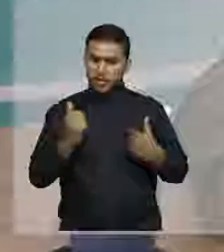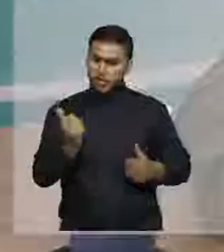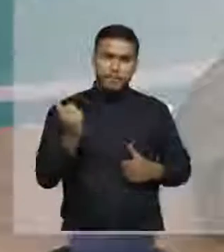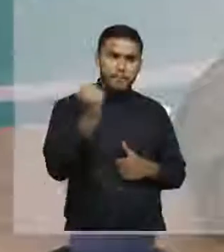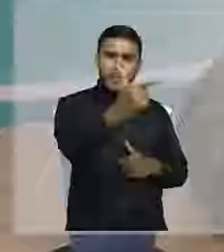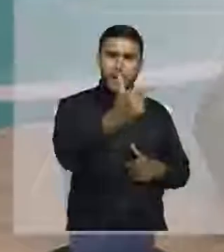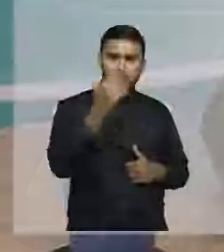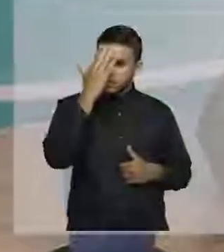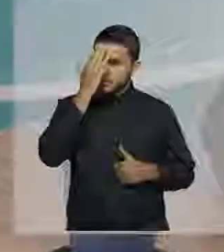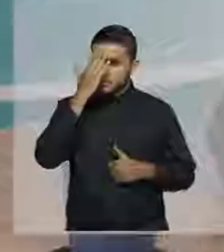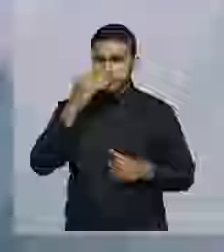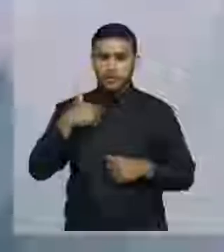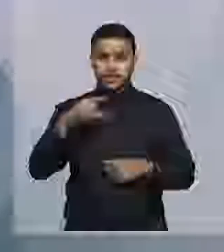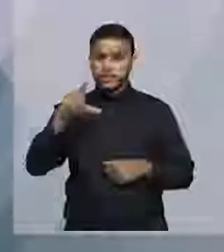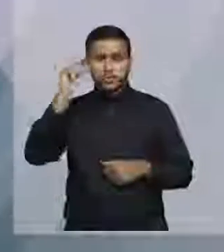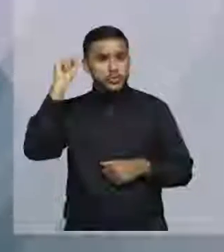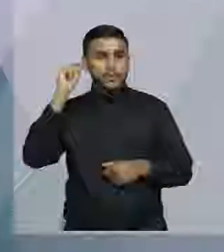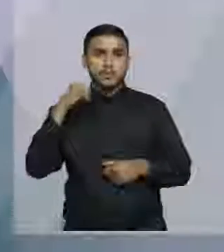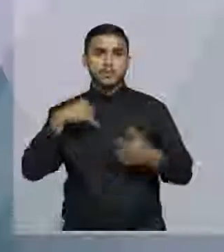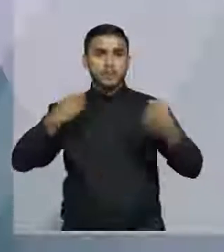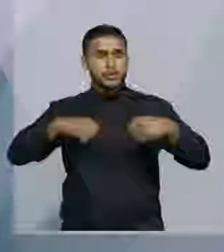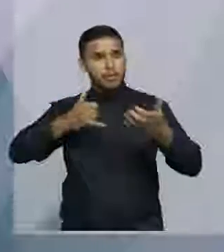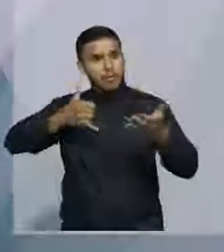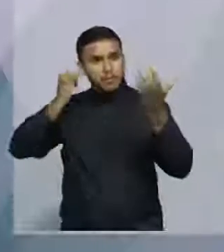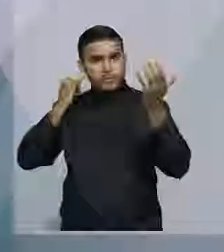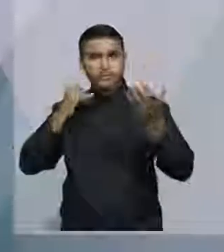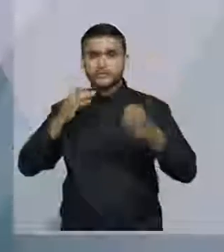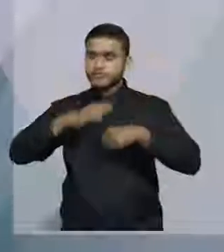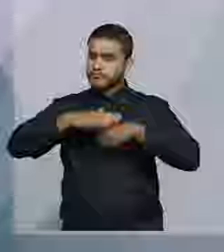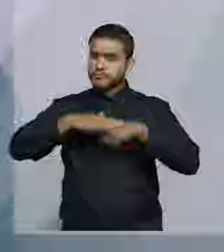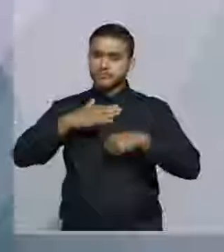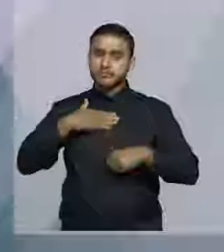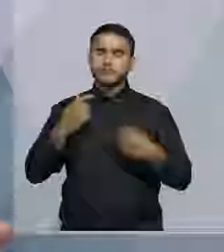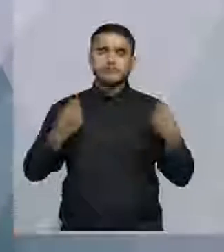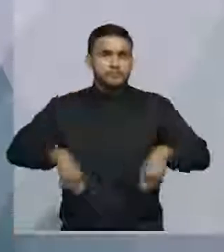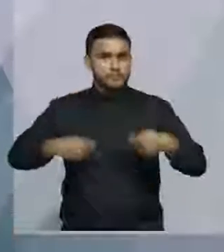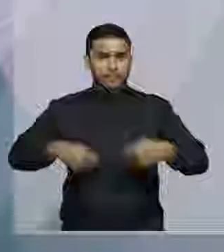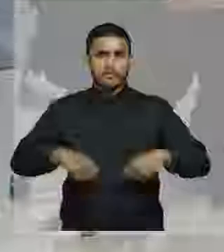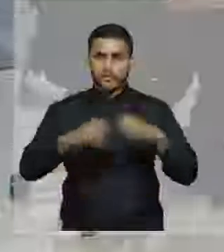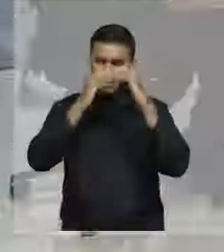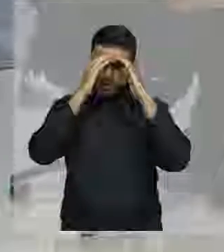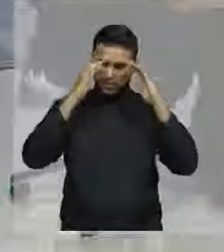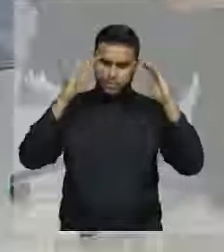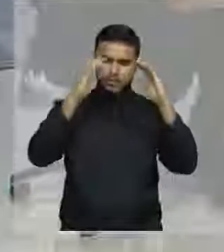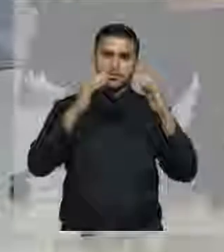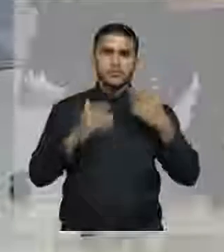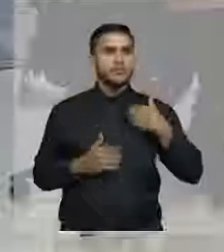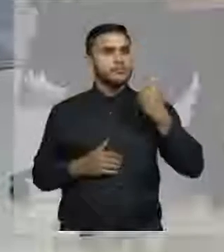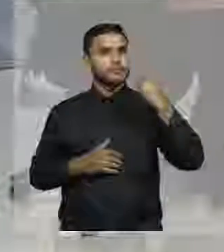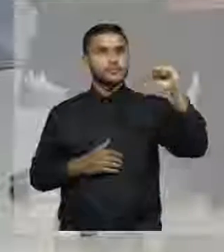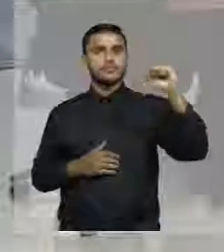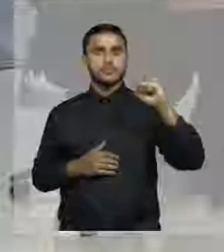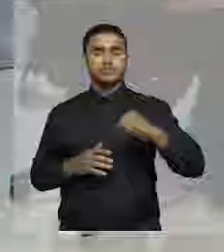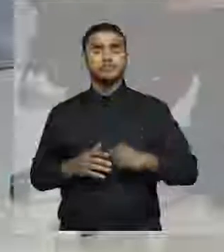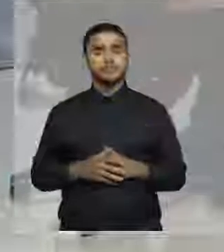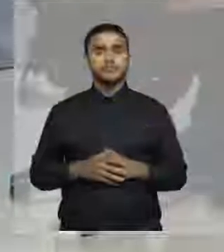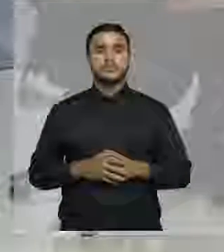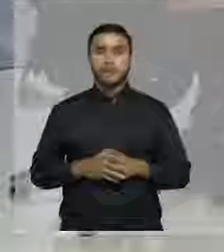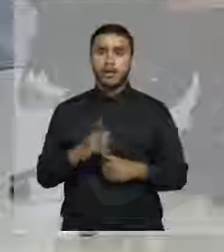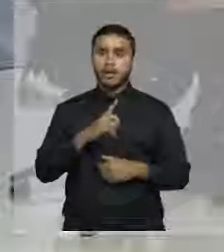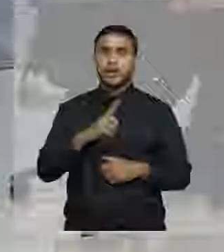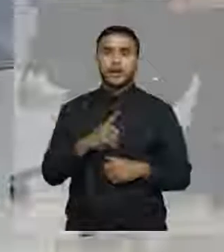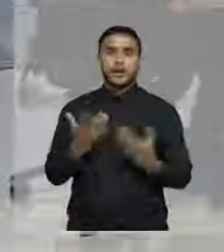de um bandido. Então, se você tem que optar, se é preciso optar, não é? Praticar a legítima defesa de